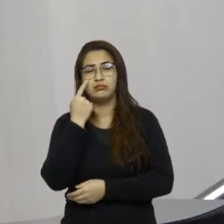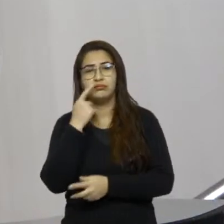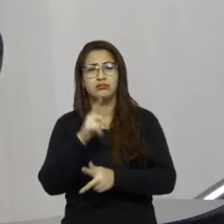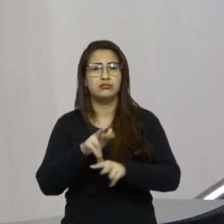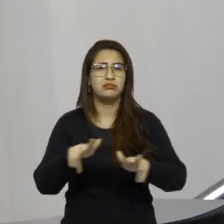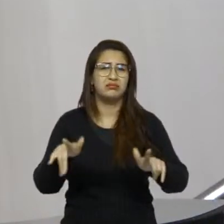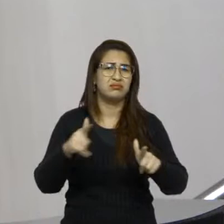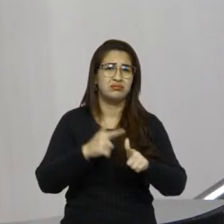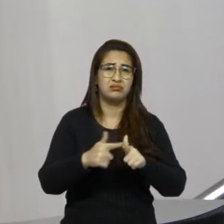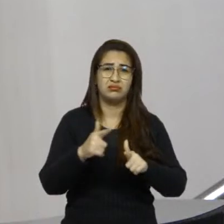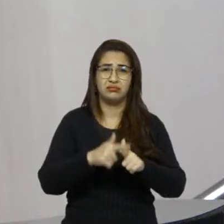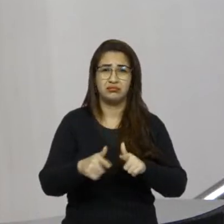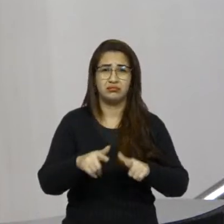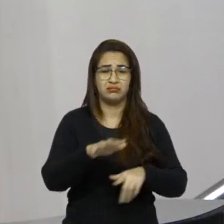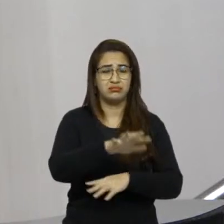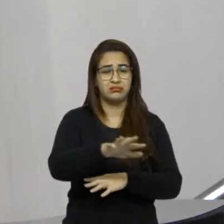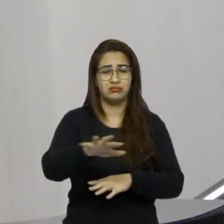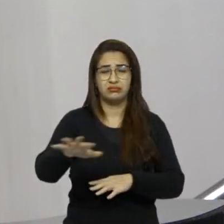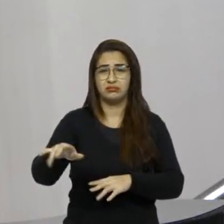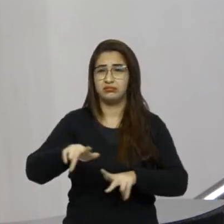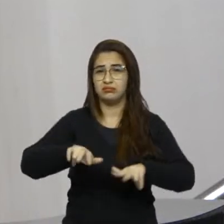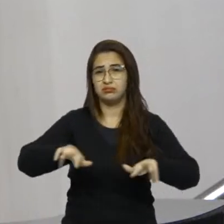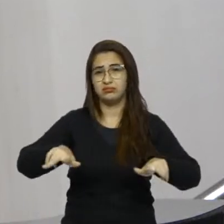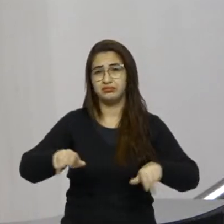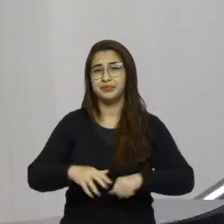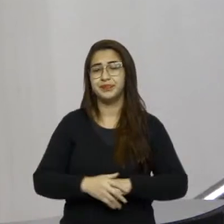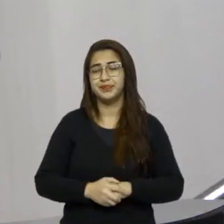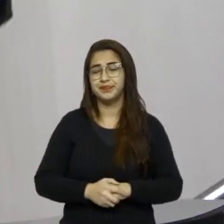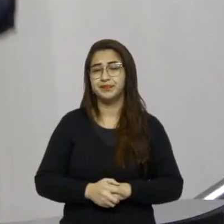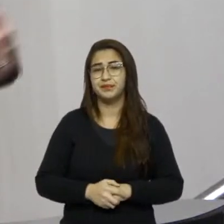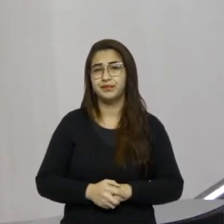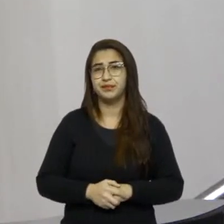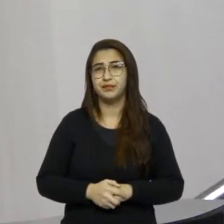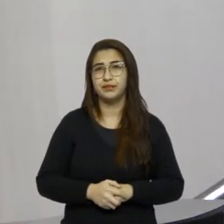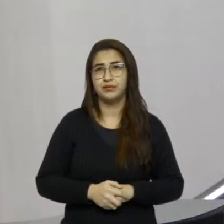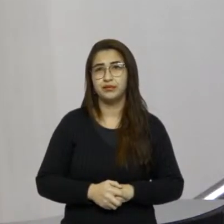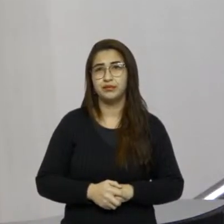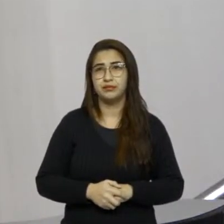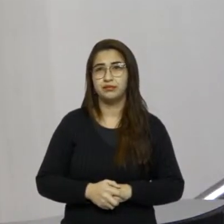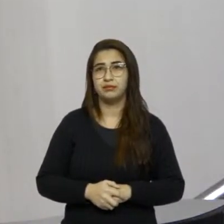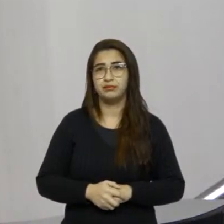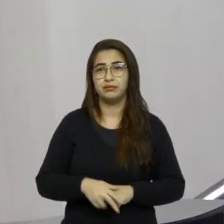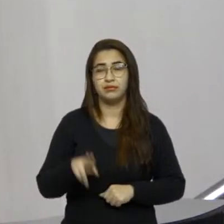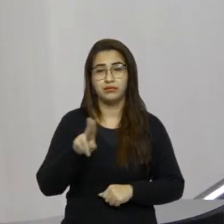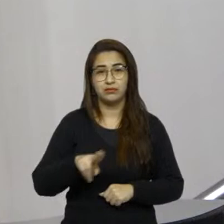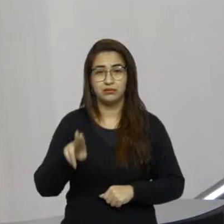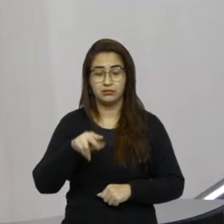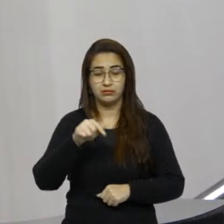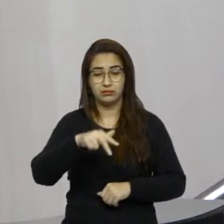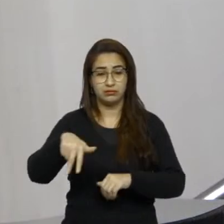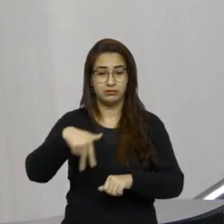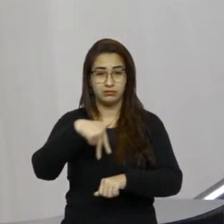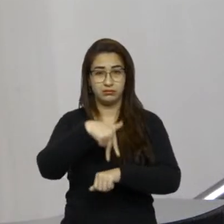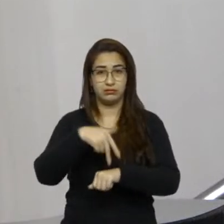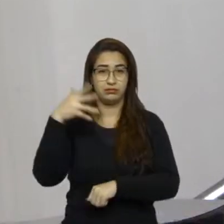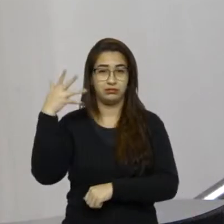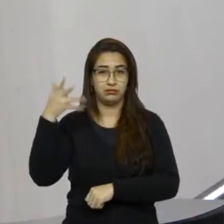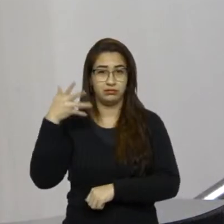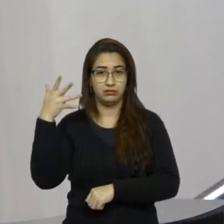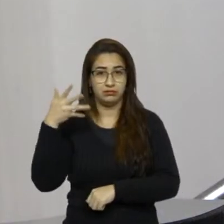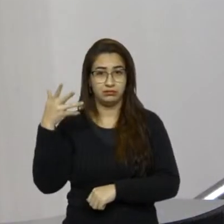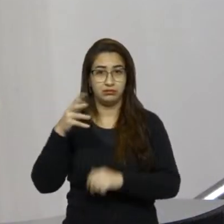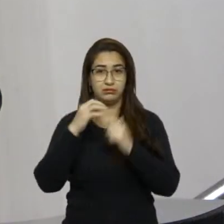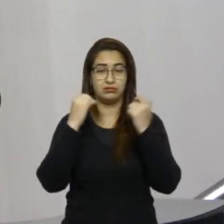mais diversas áreas e cumprindo com o nosso papel de trazer aqui a demanda, de usar essa tribuna do povo aqui, essa tribuna da